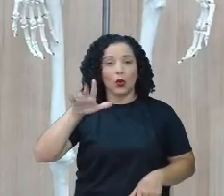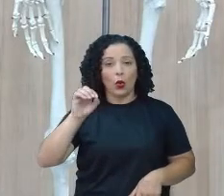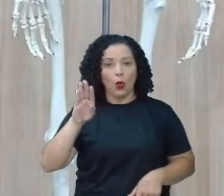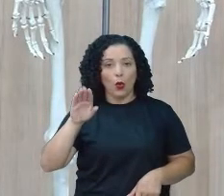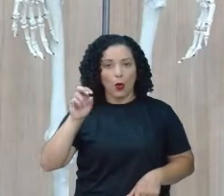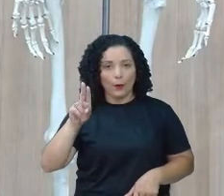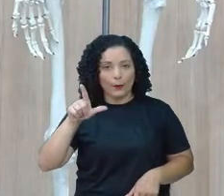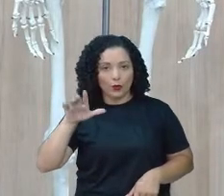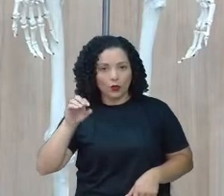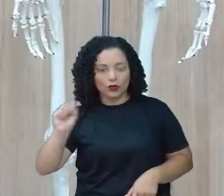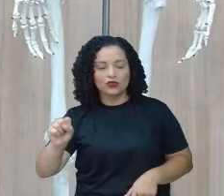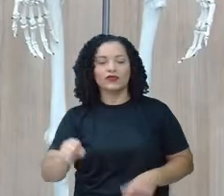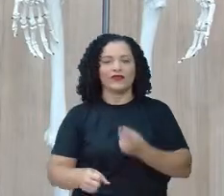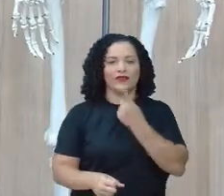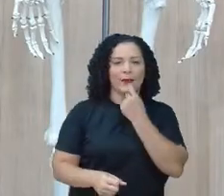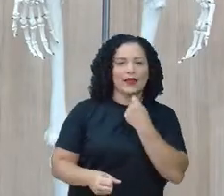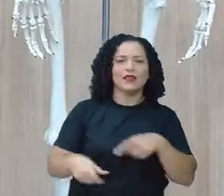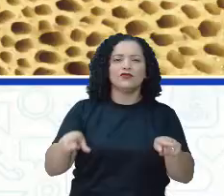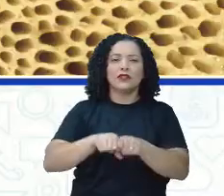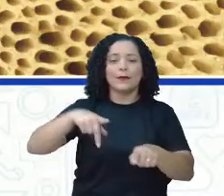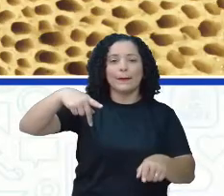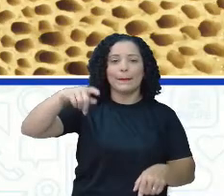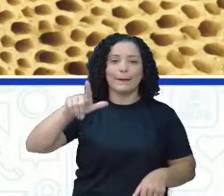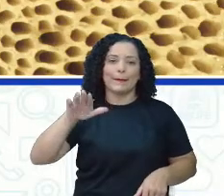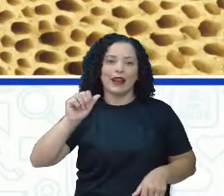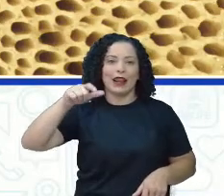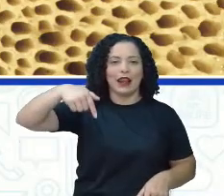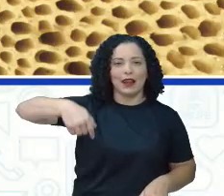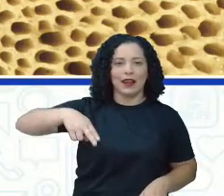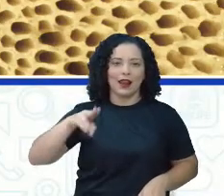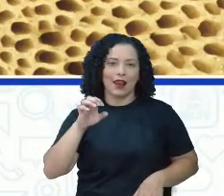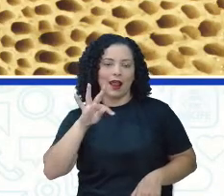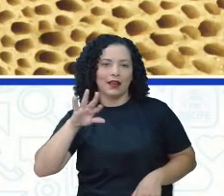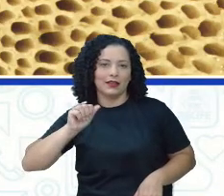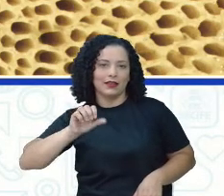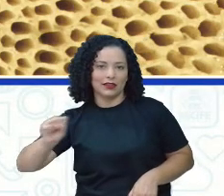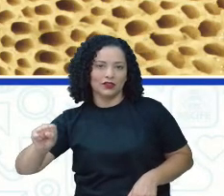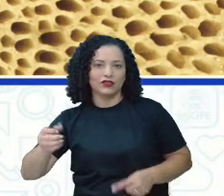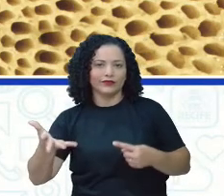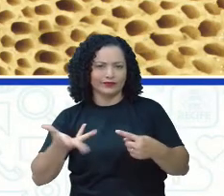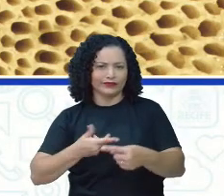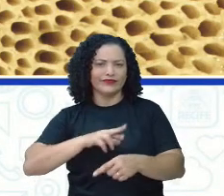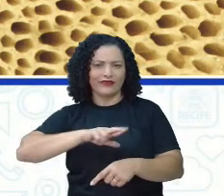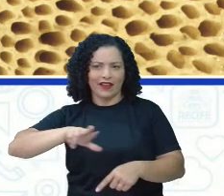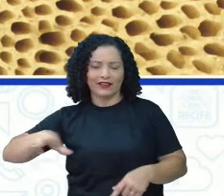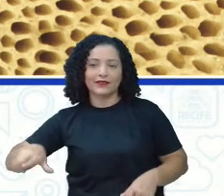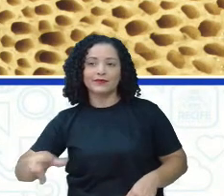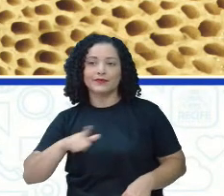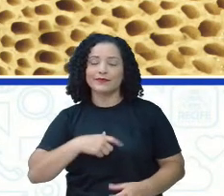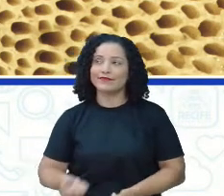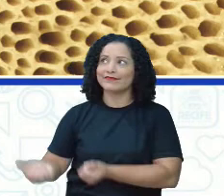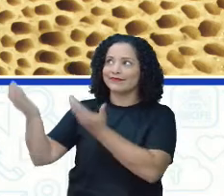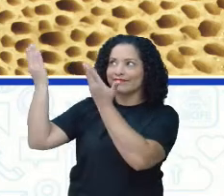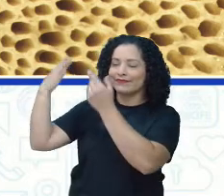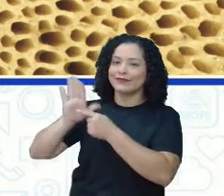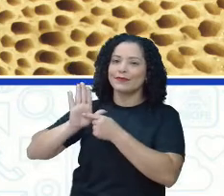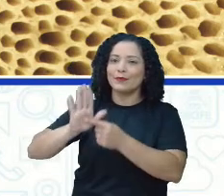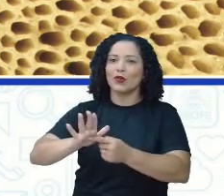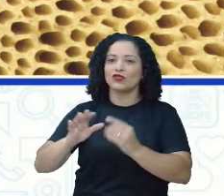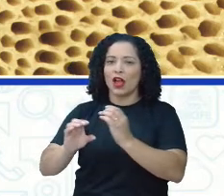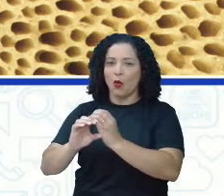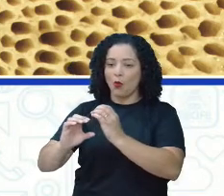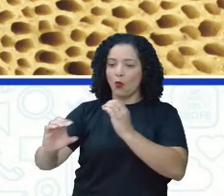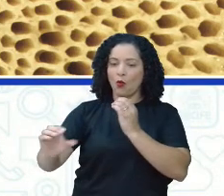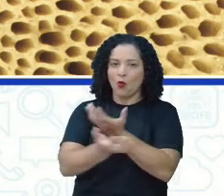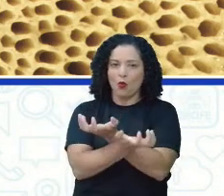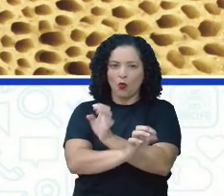aula. O que é que eu estou mostrando aqui? Então, aqui eu estou diante de um osso longo que está mostrando a extremidade.